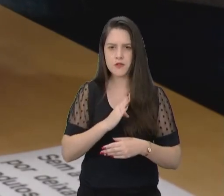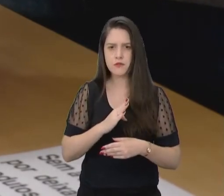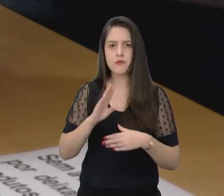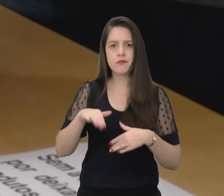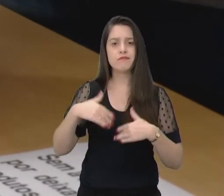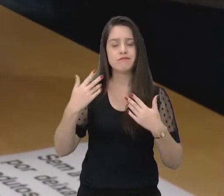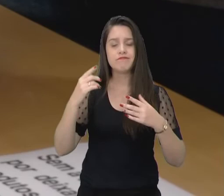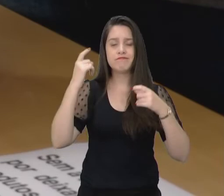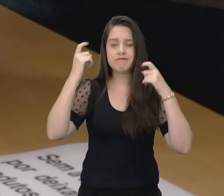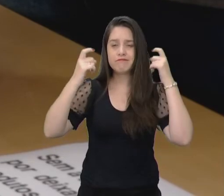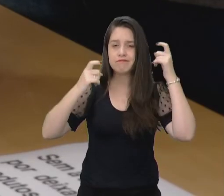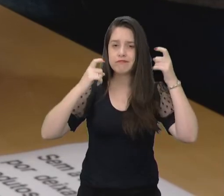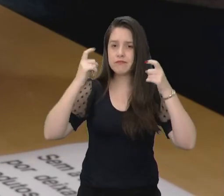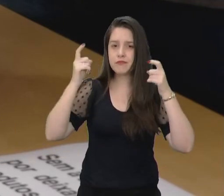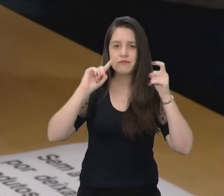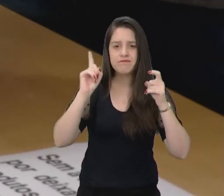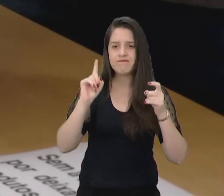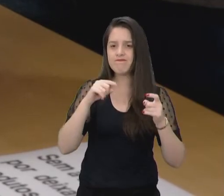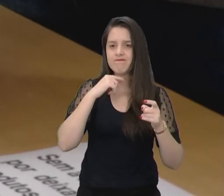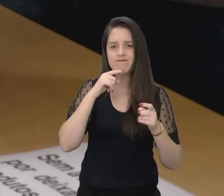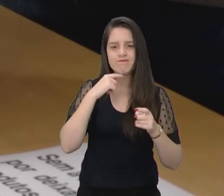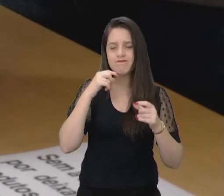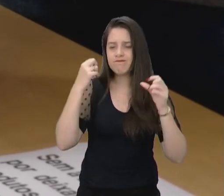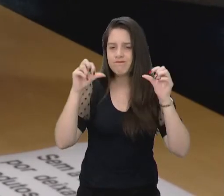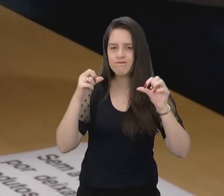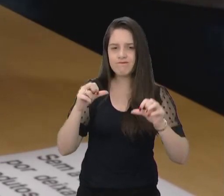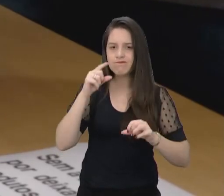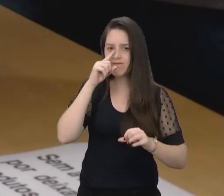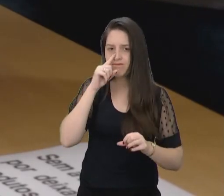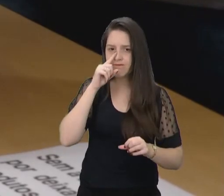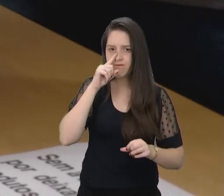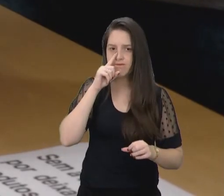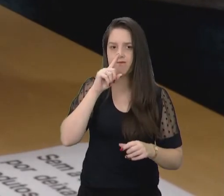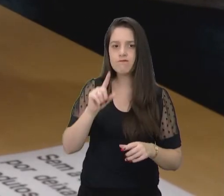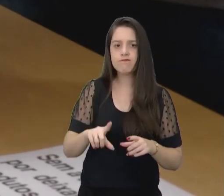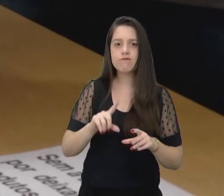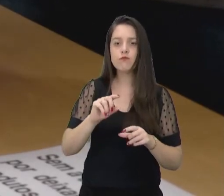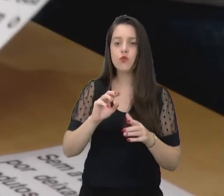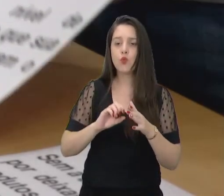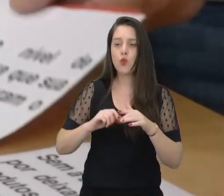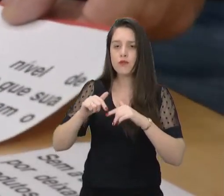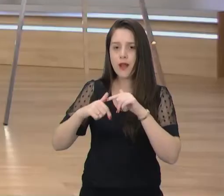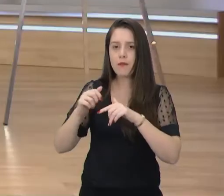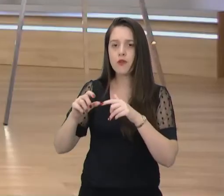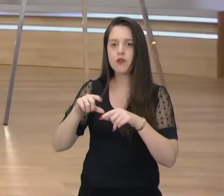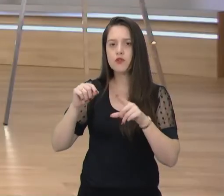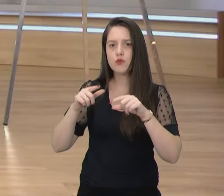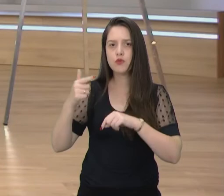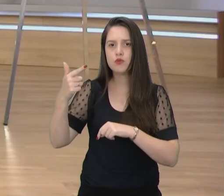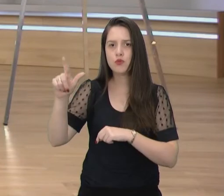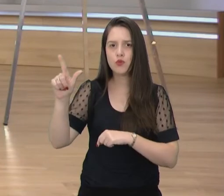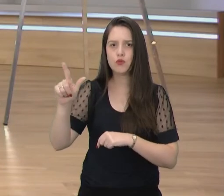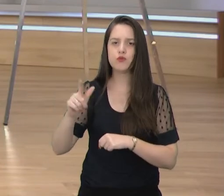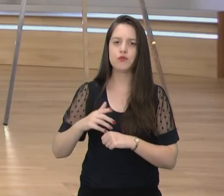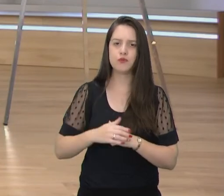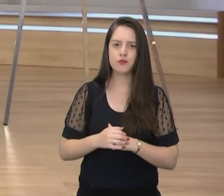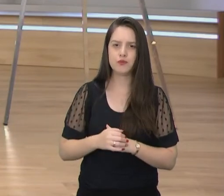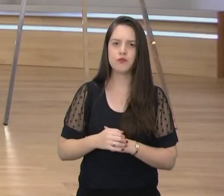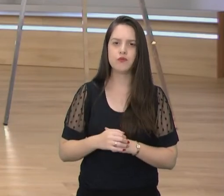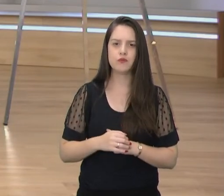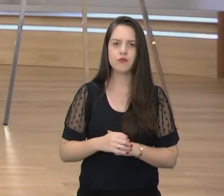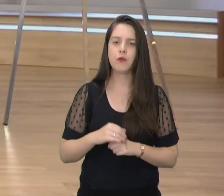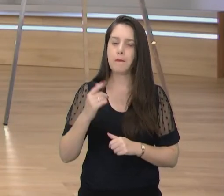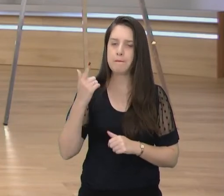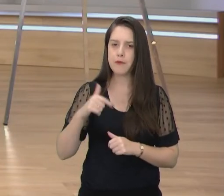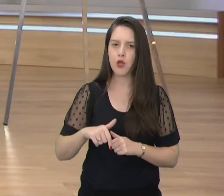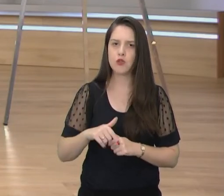Com isso, não se preocupou em avaliar os riscos do ramo escolhido como um todo. Vamos lá,